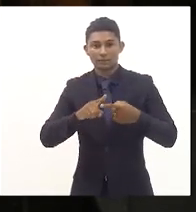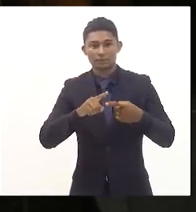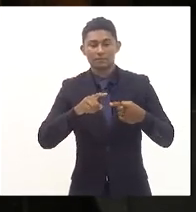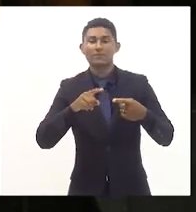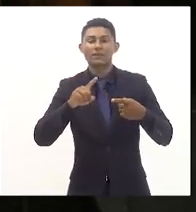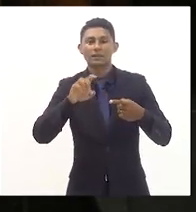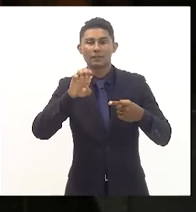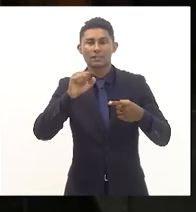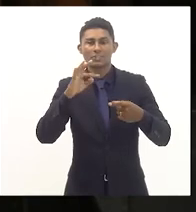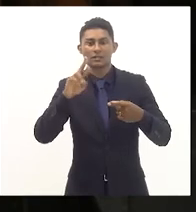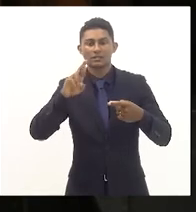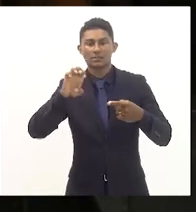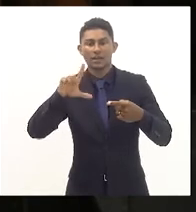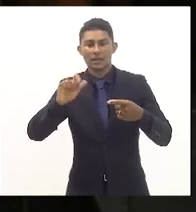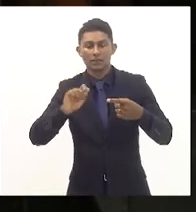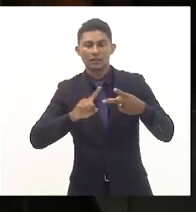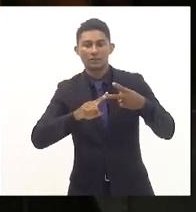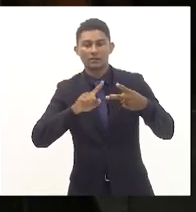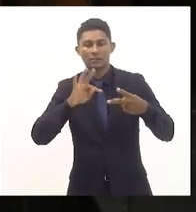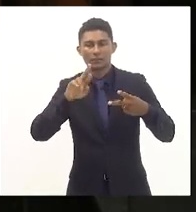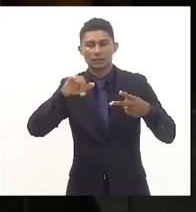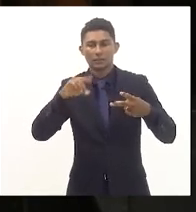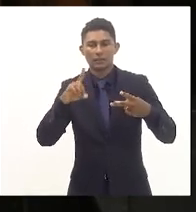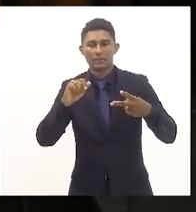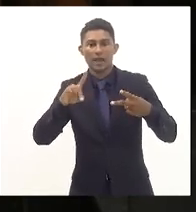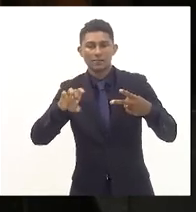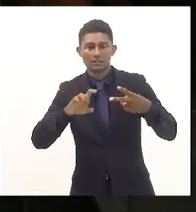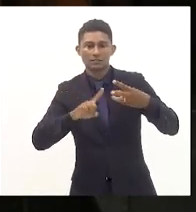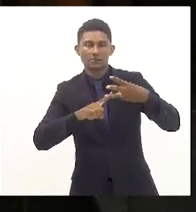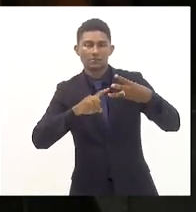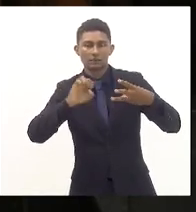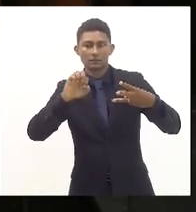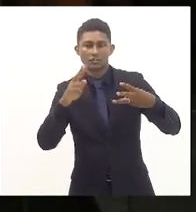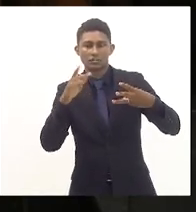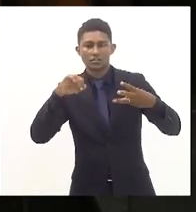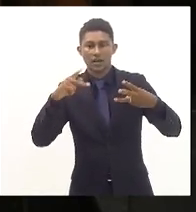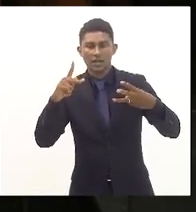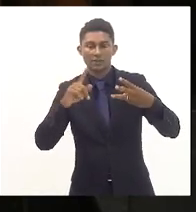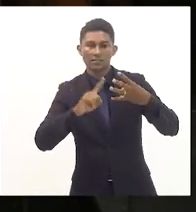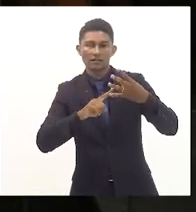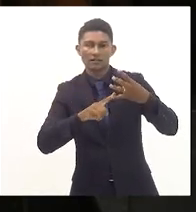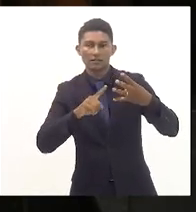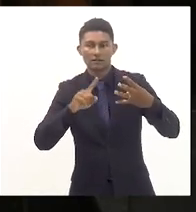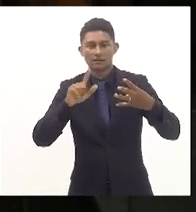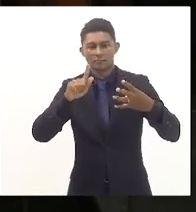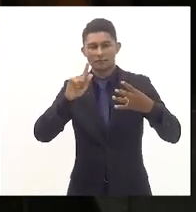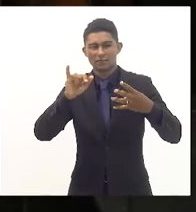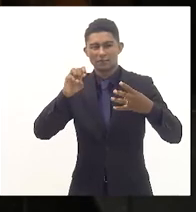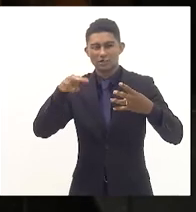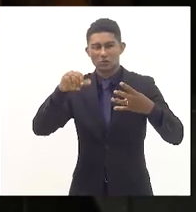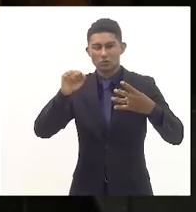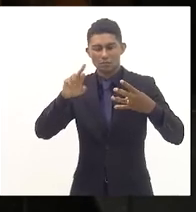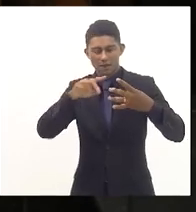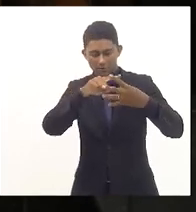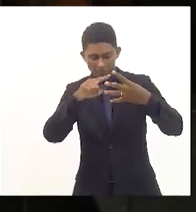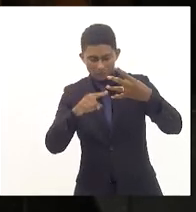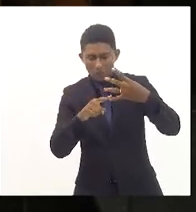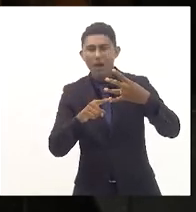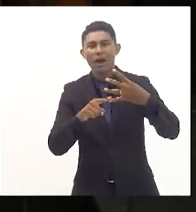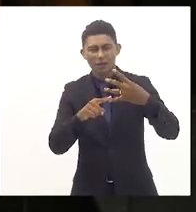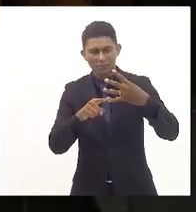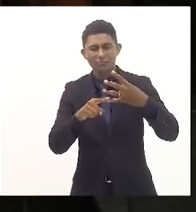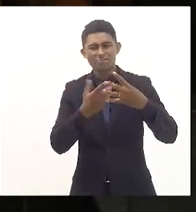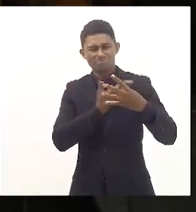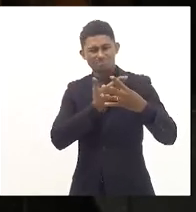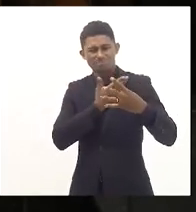o Trindade ao cheque o Vilmar não tá aí agora pelo menos eu não tô vendo é a maior prova de que esse laço eis